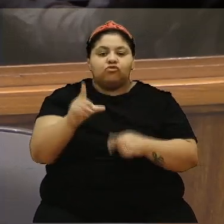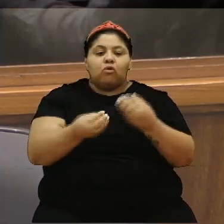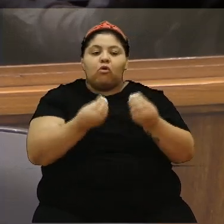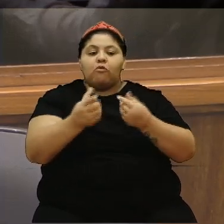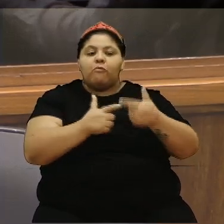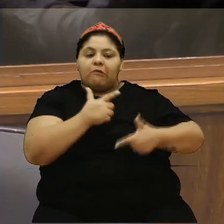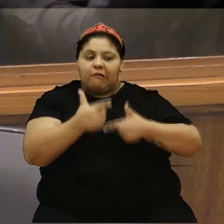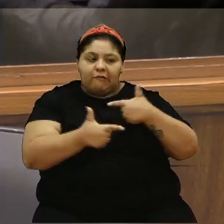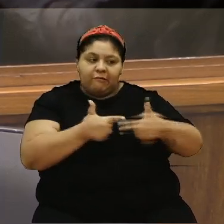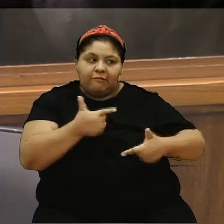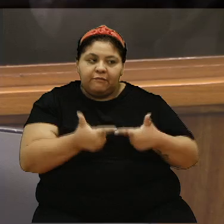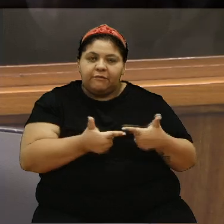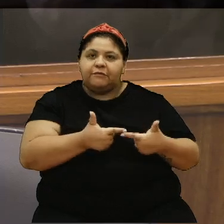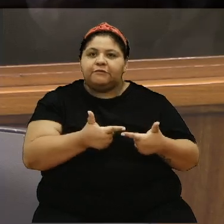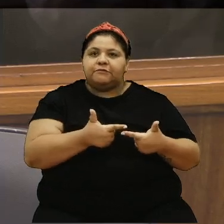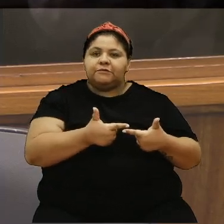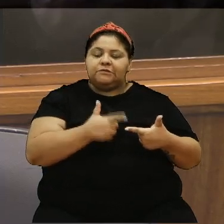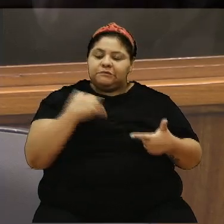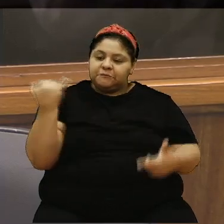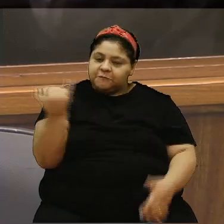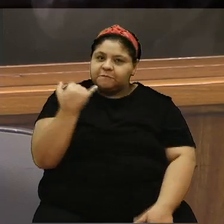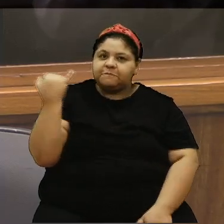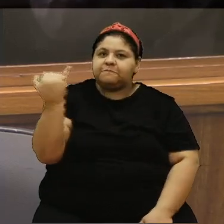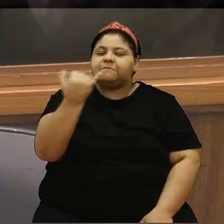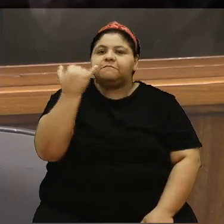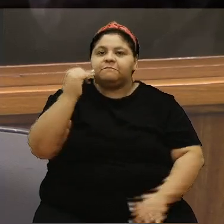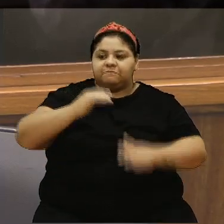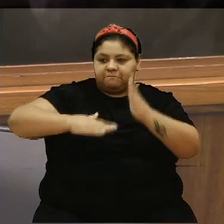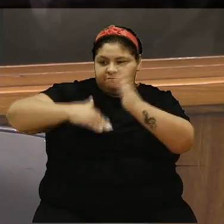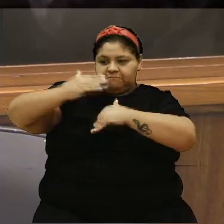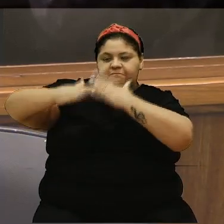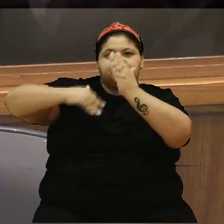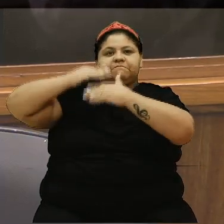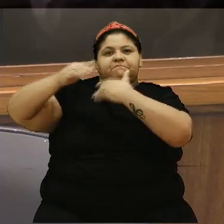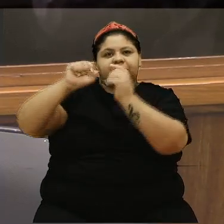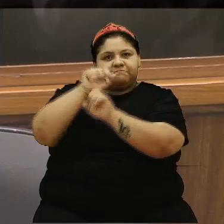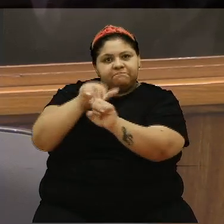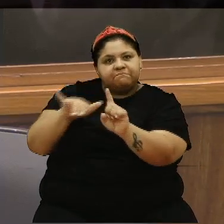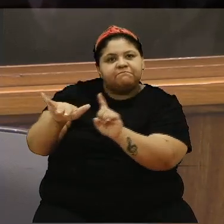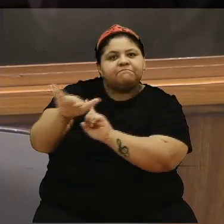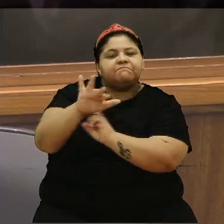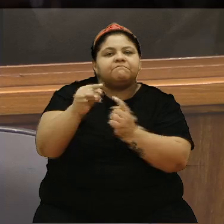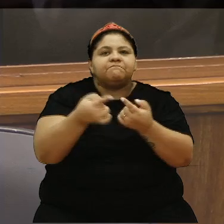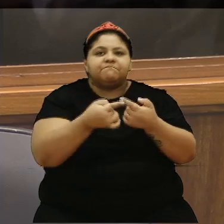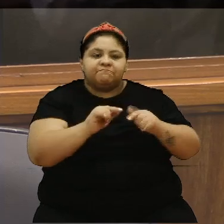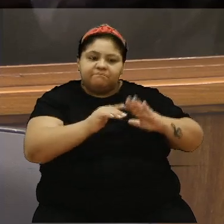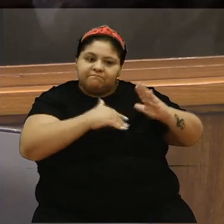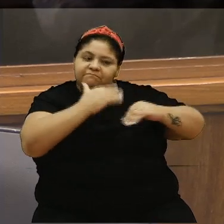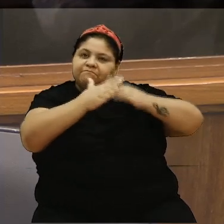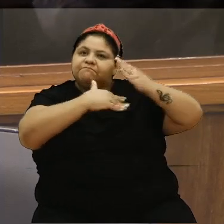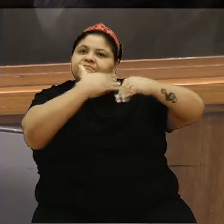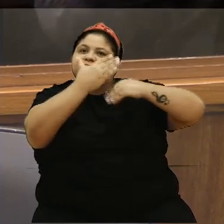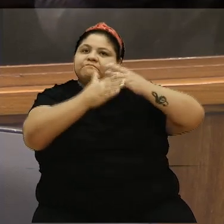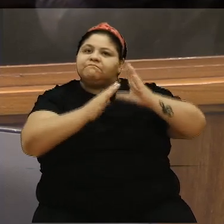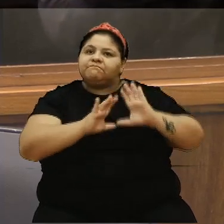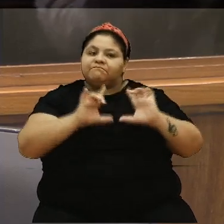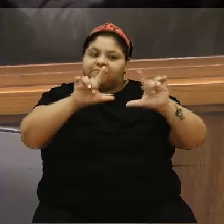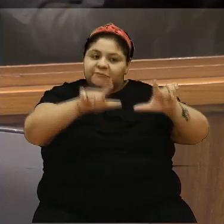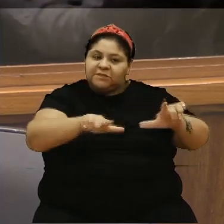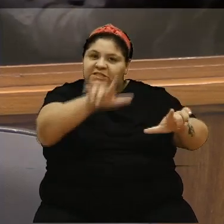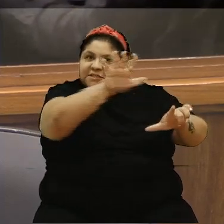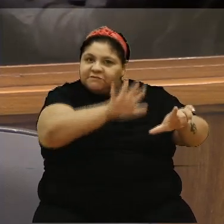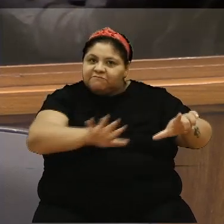serviços extremamente importantes para o desenvolvimento da nossa sociedade, mas para o desenvolvimento do território como um